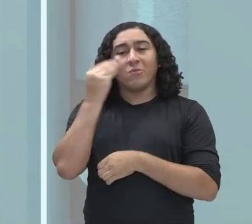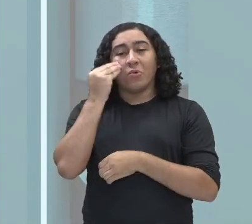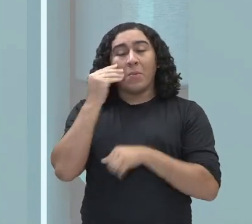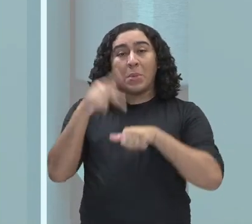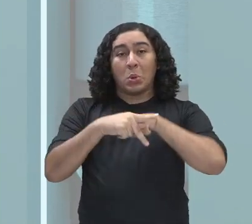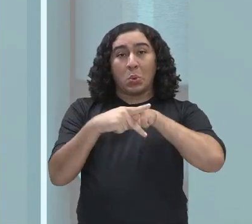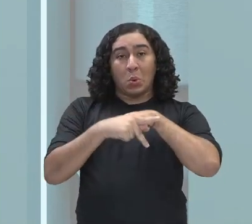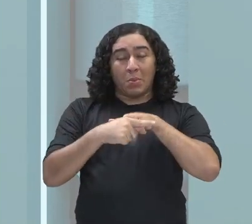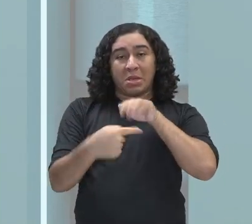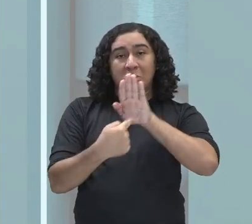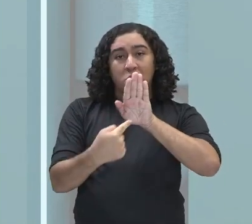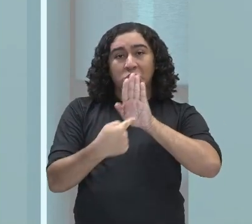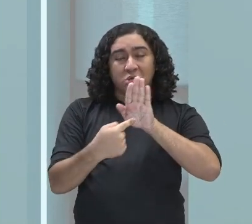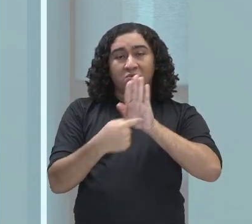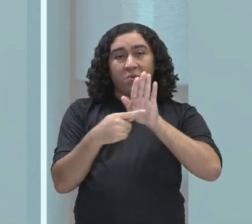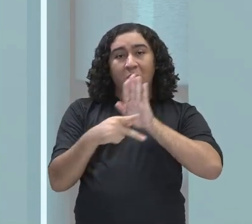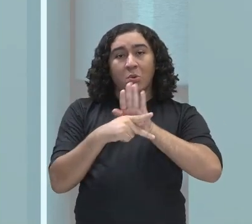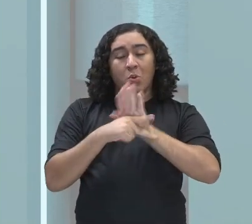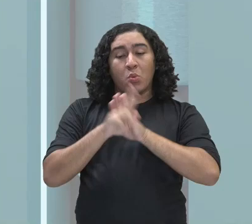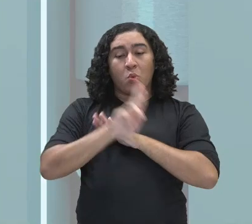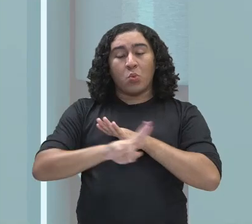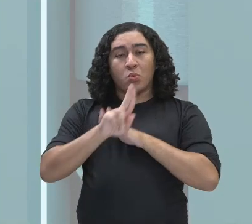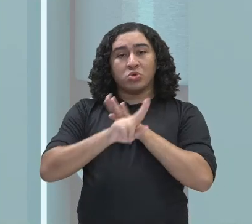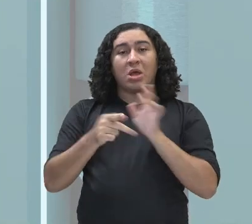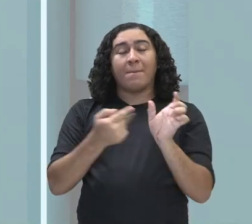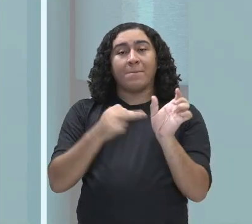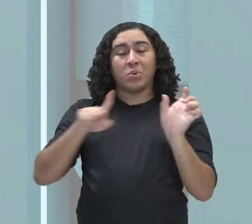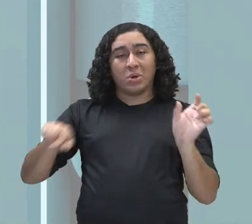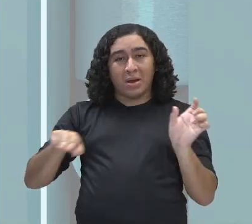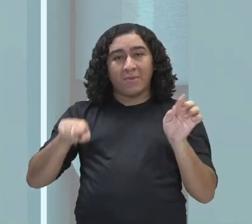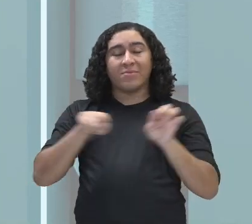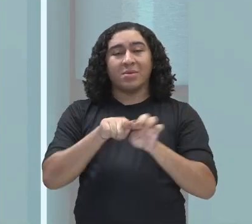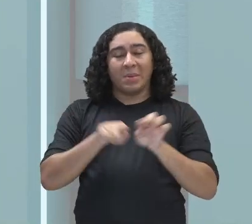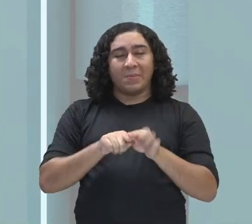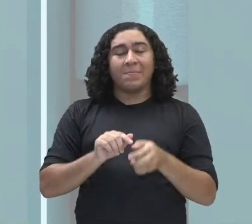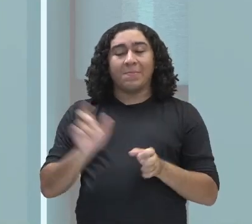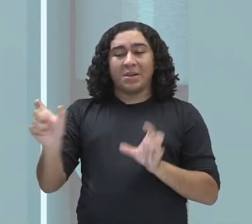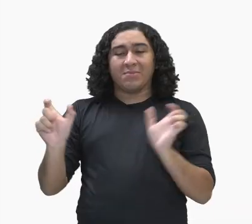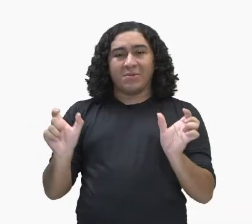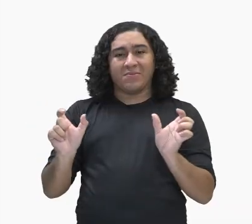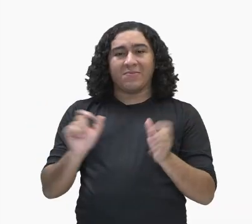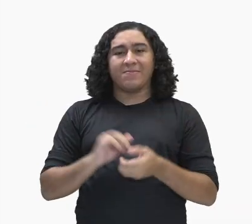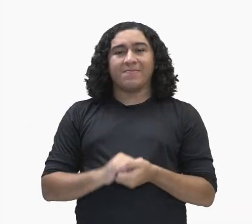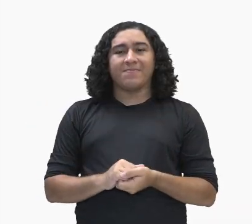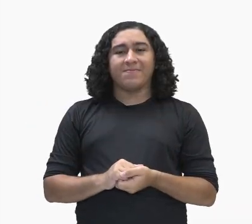pronomes demonstrativos na forma do plural, these e those.